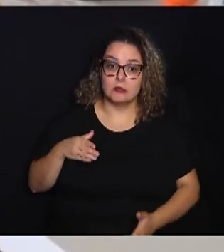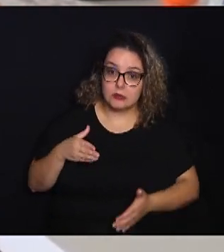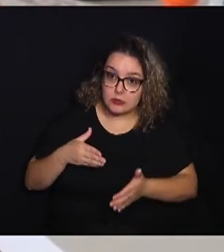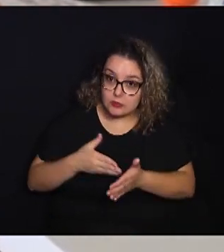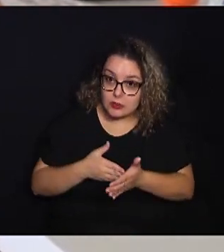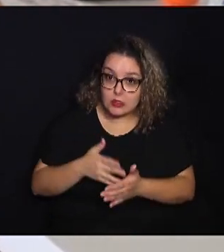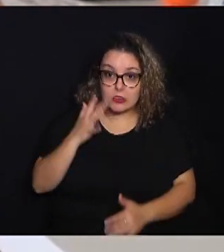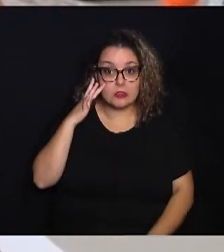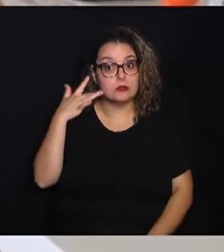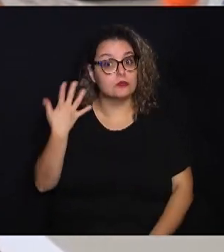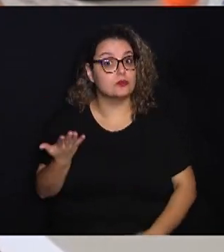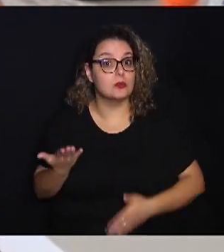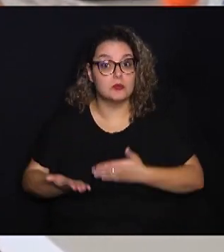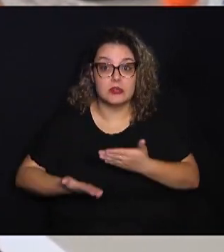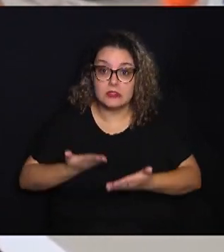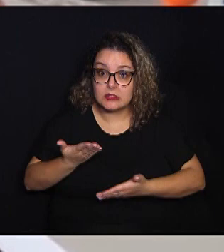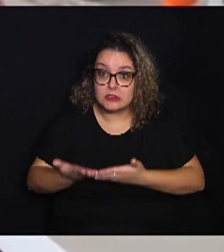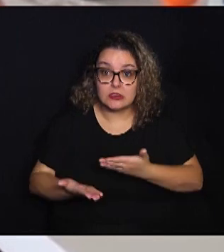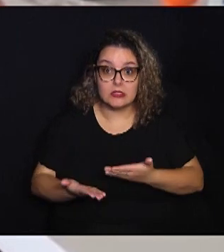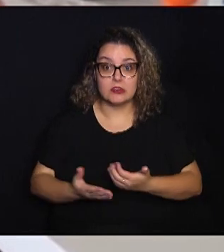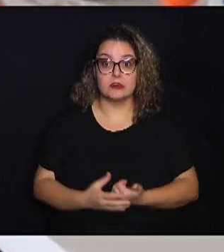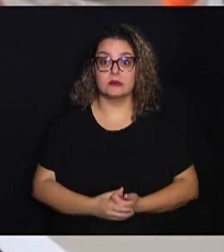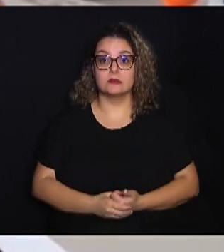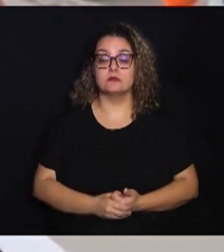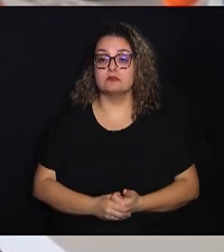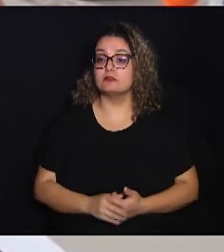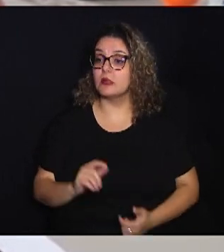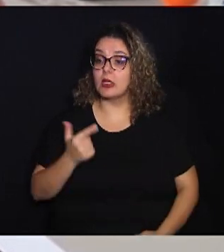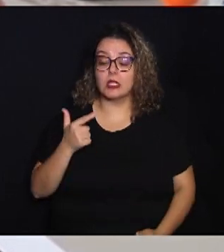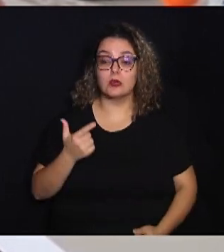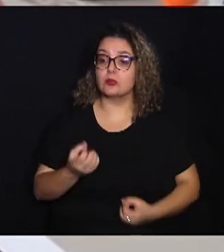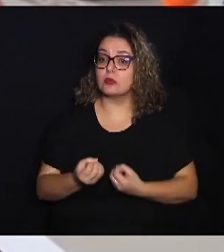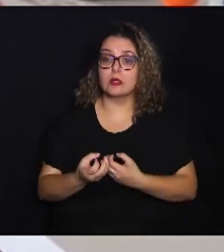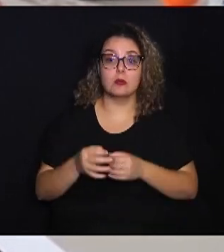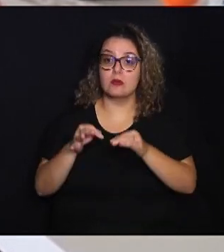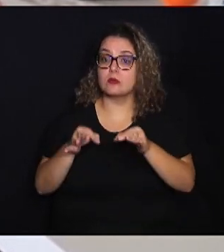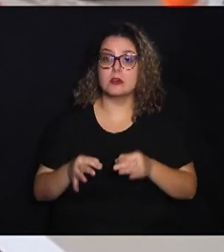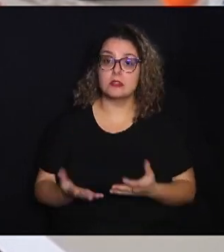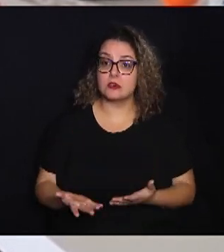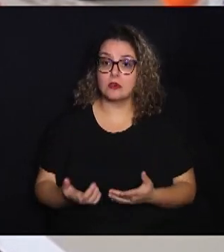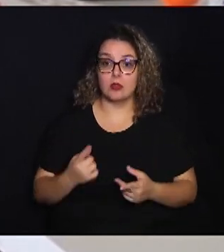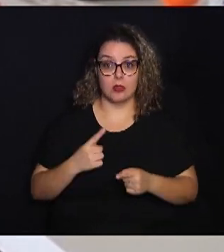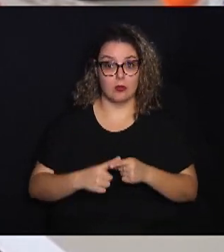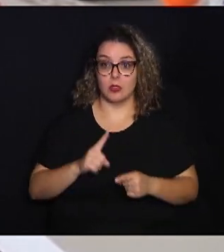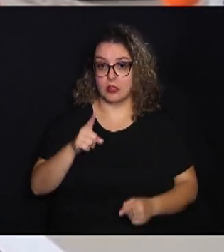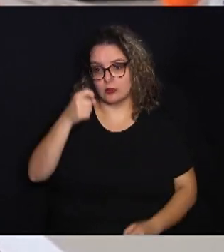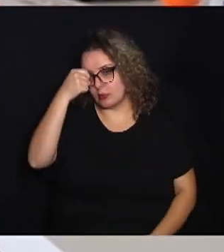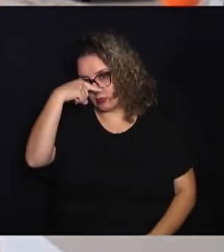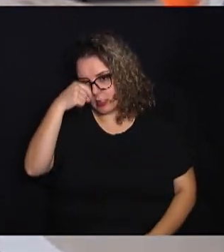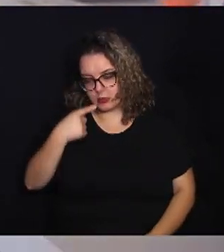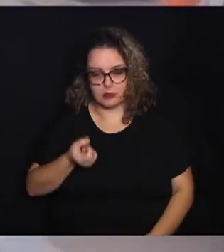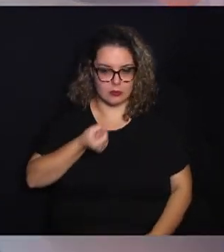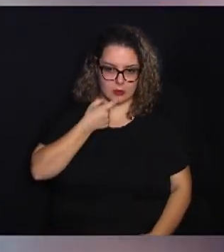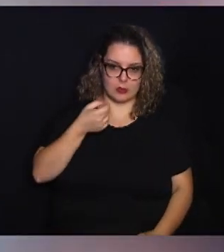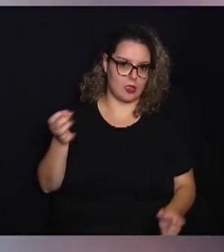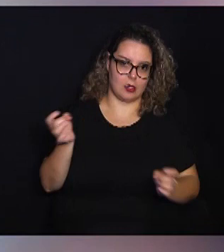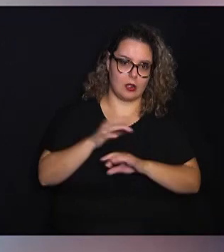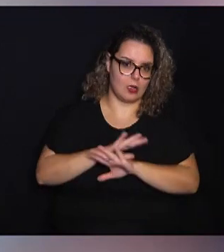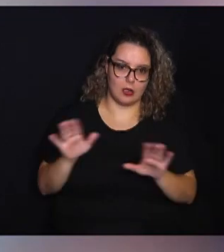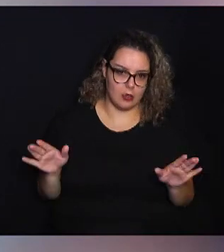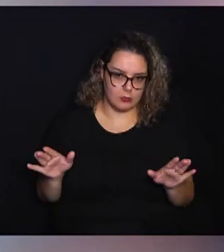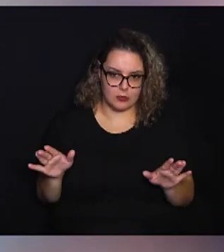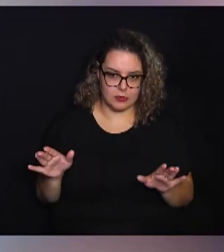não sabe lidar. E não tem uma informação correta, porque não é uma gripe que você toma um remédio e tá tudo